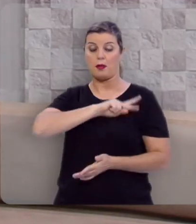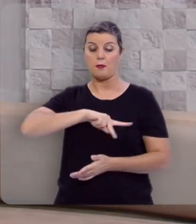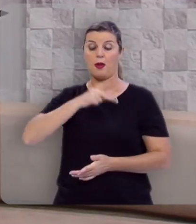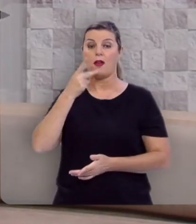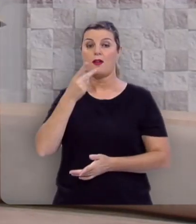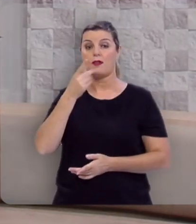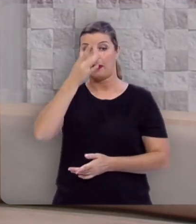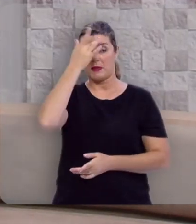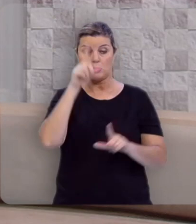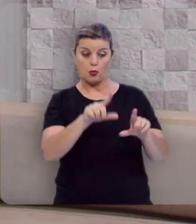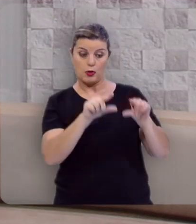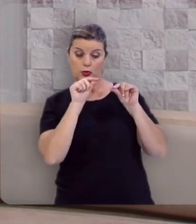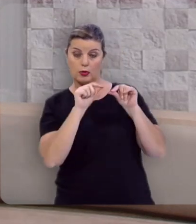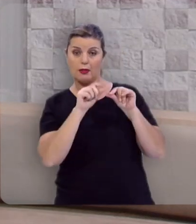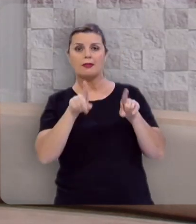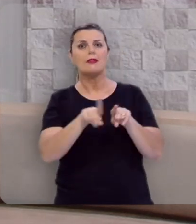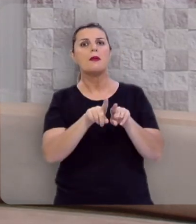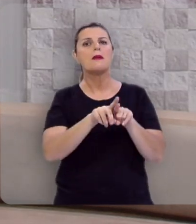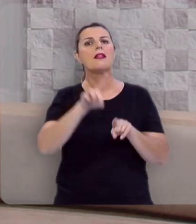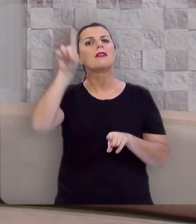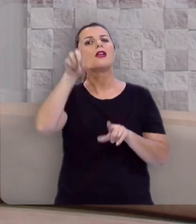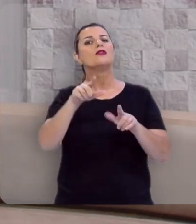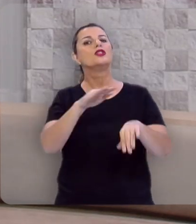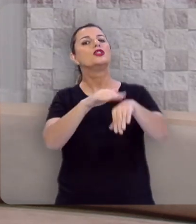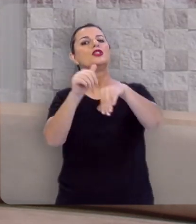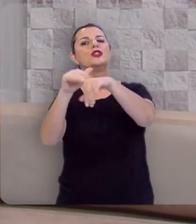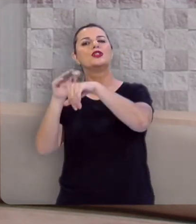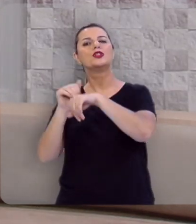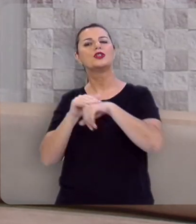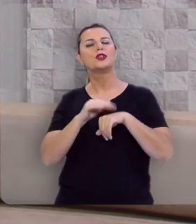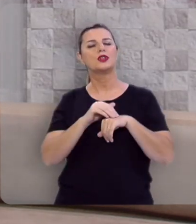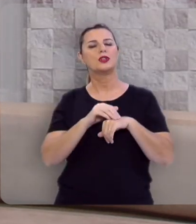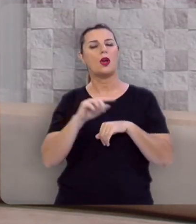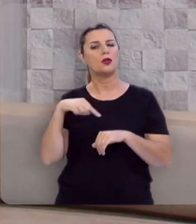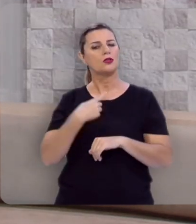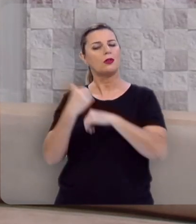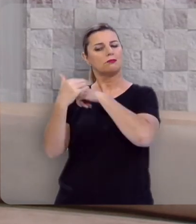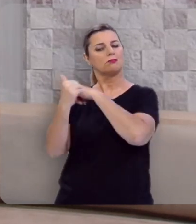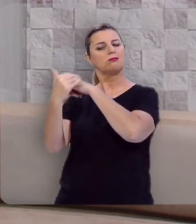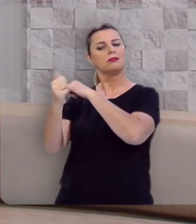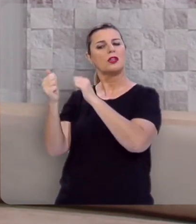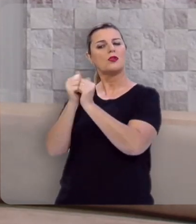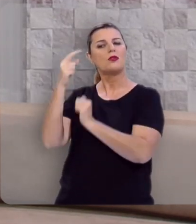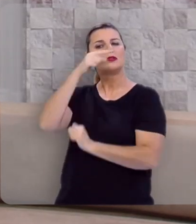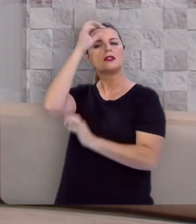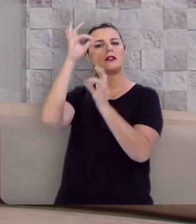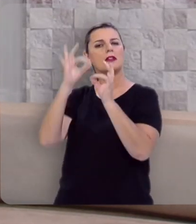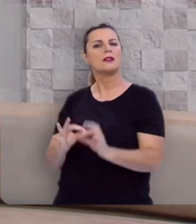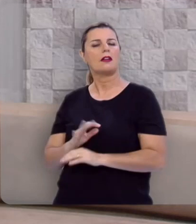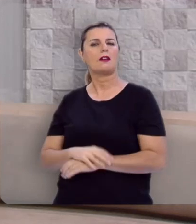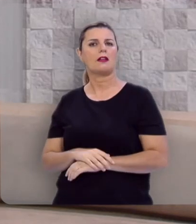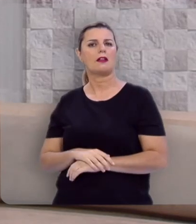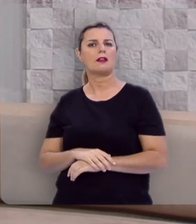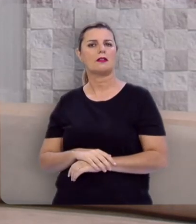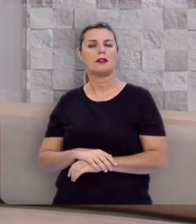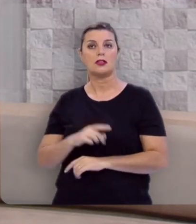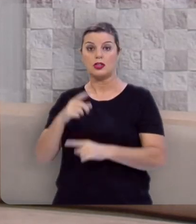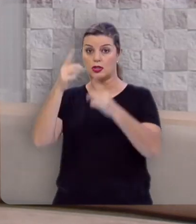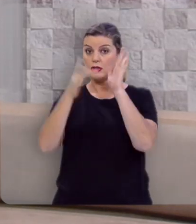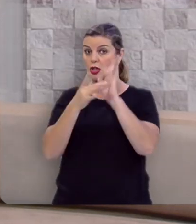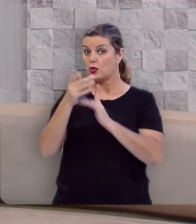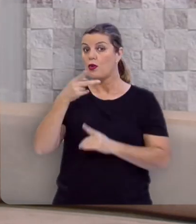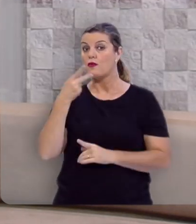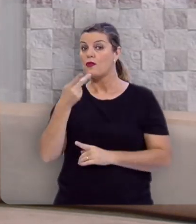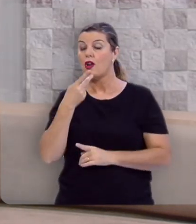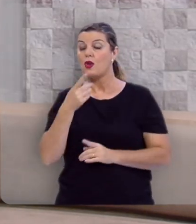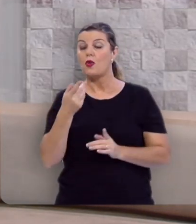diz, aos que Deus predestinou, a esses também chamou. Fomos chamados com santa vocação. Jesus Cristo disse, as minhas